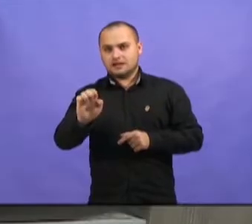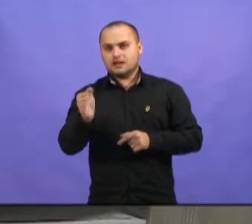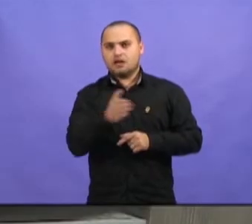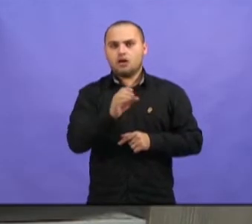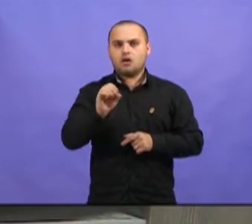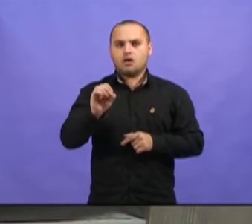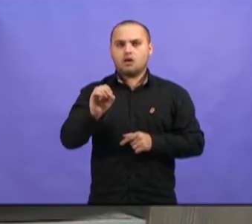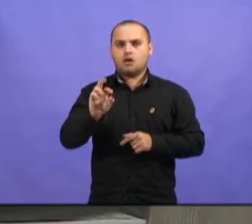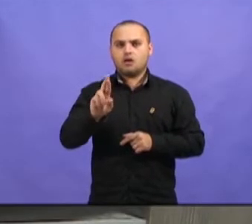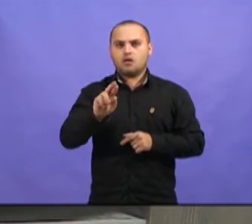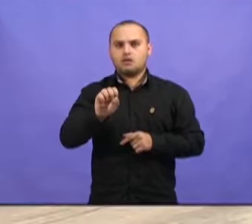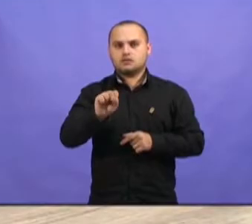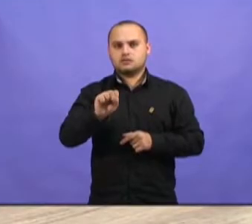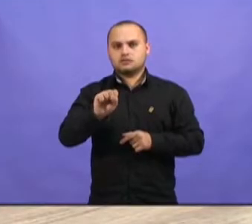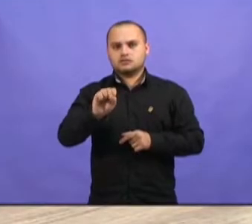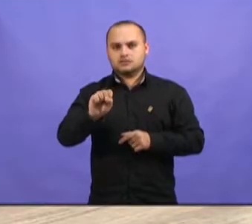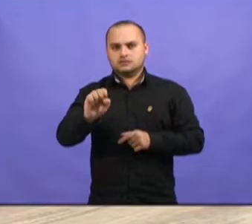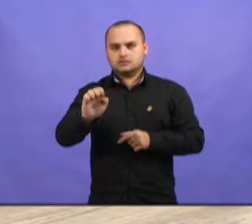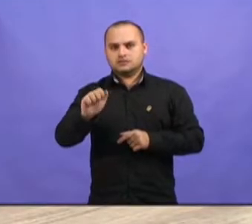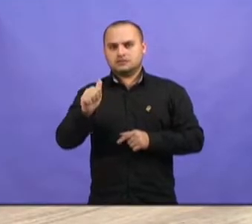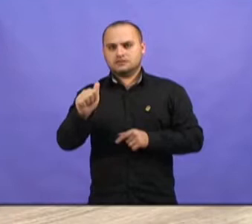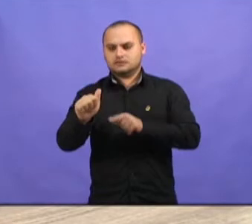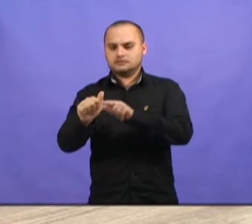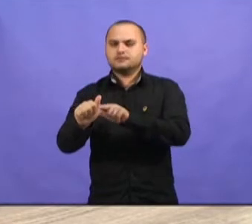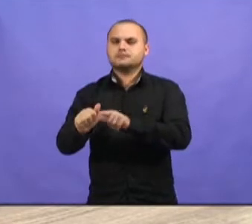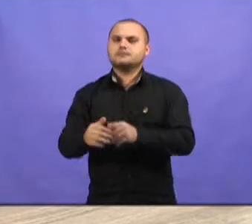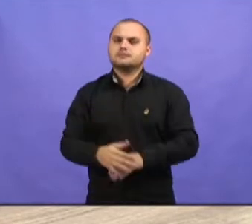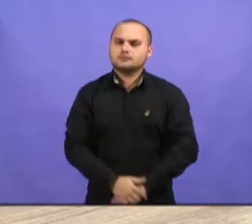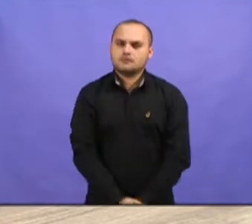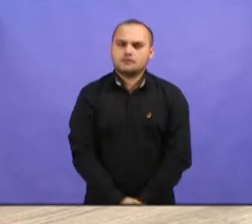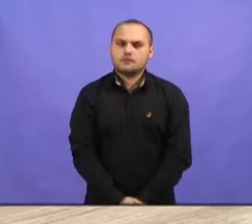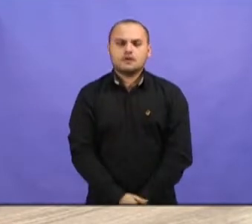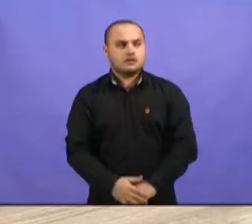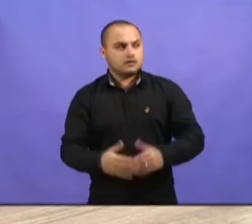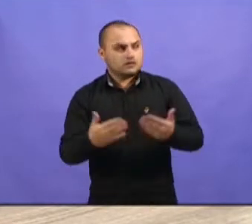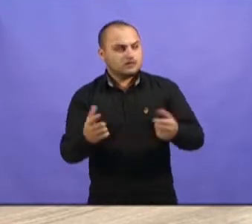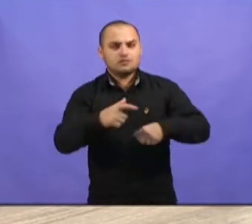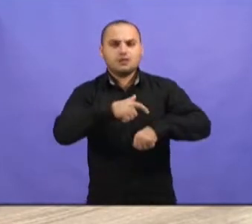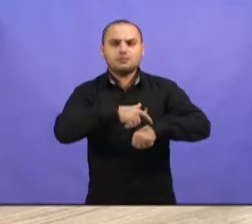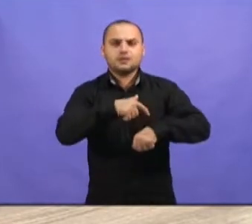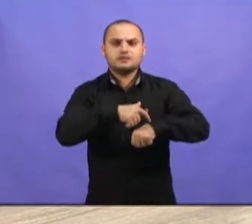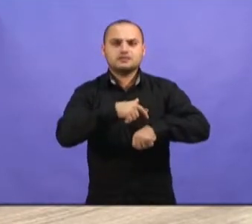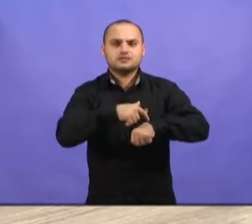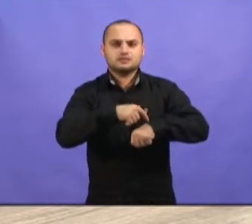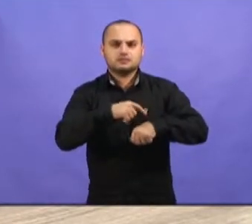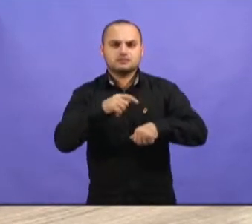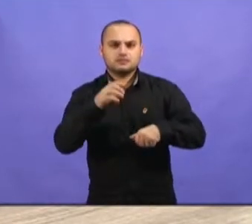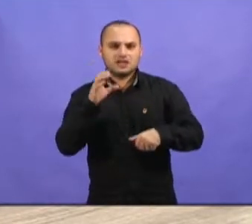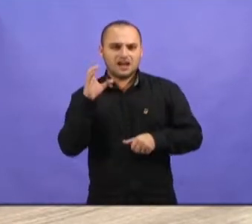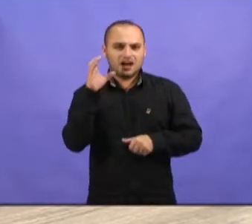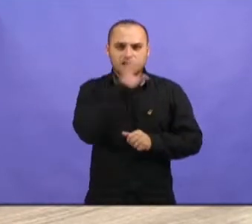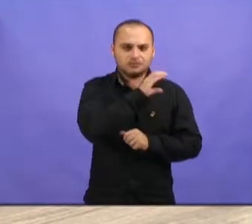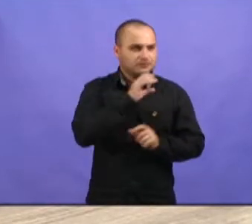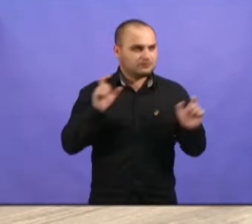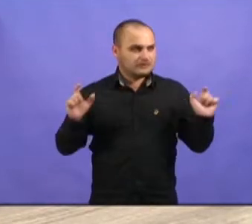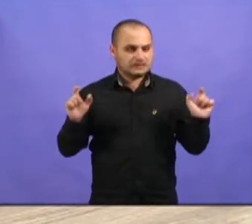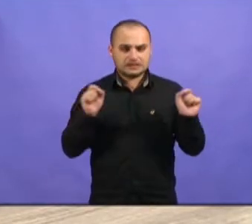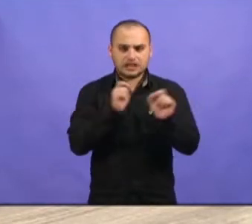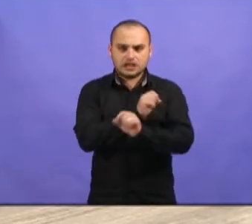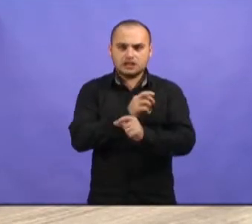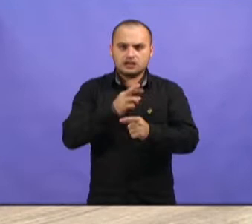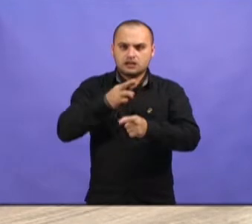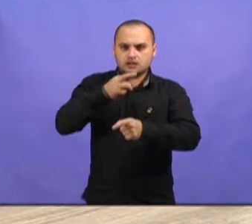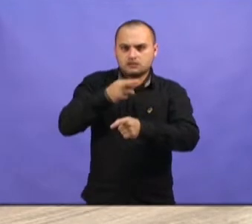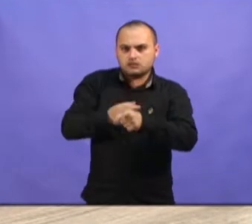câncer de próstata. A face de agressividade do câncer de próstata pode ter